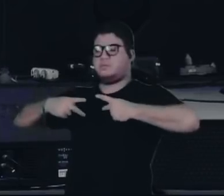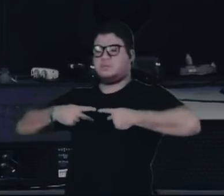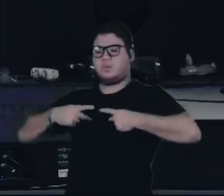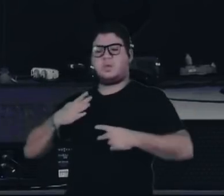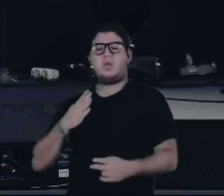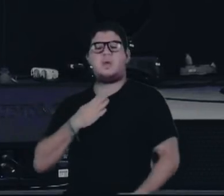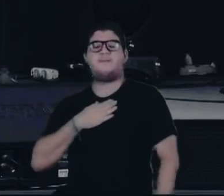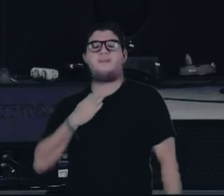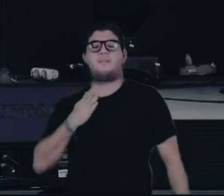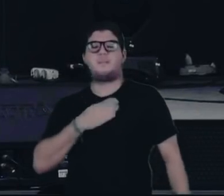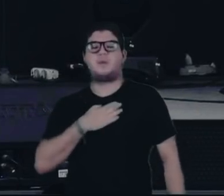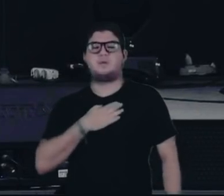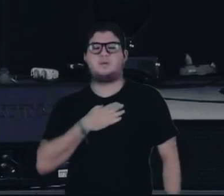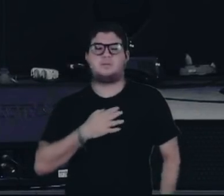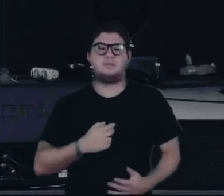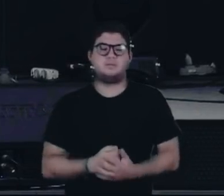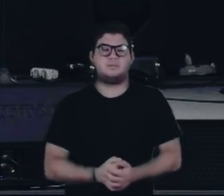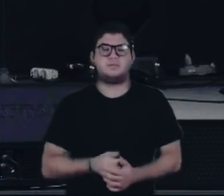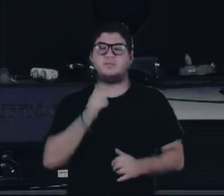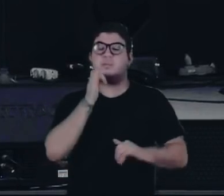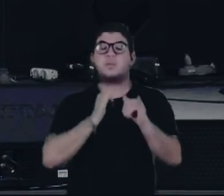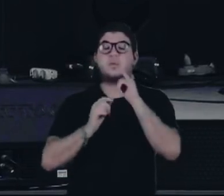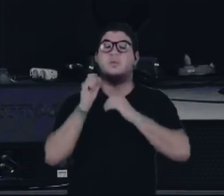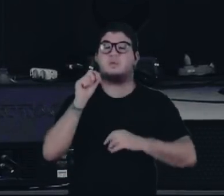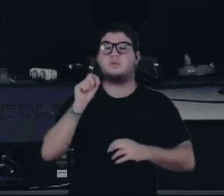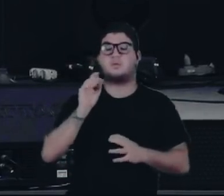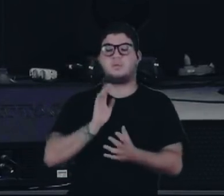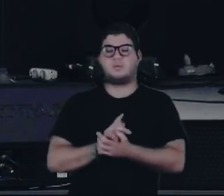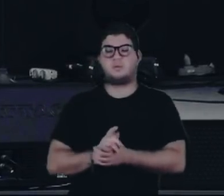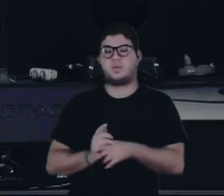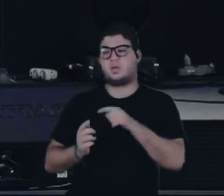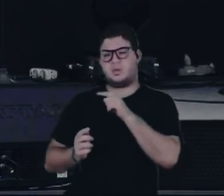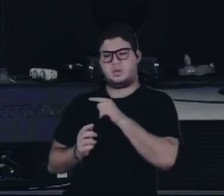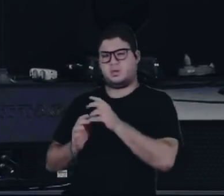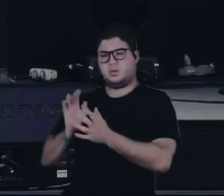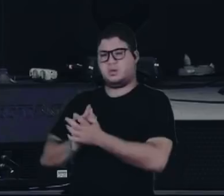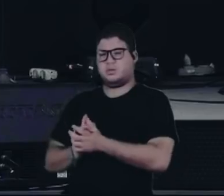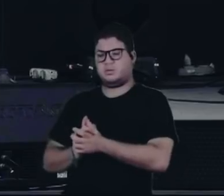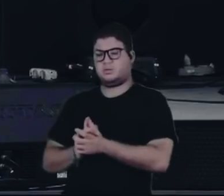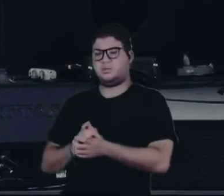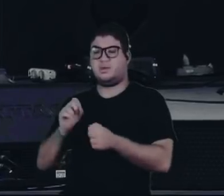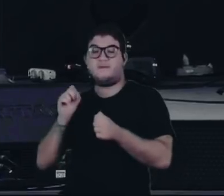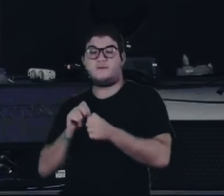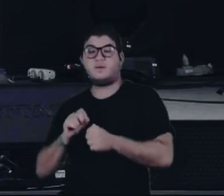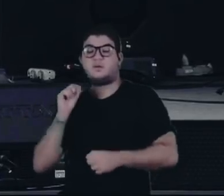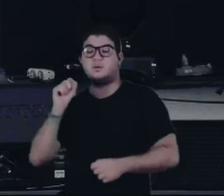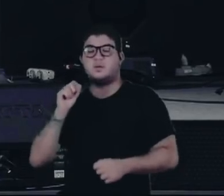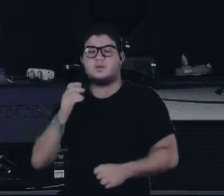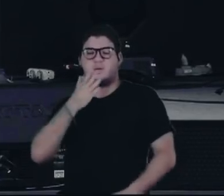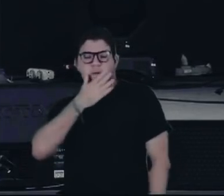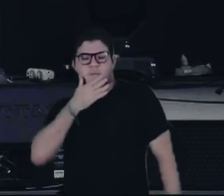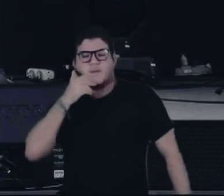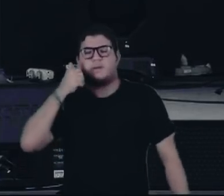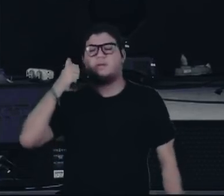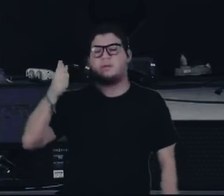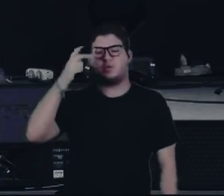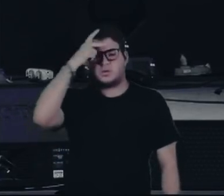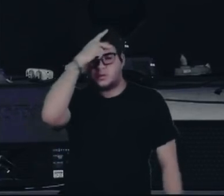bens. E diz assim, é isso que faz de alguém melhor.